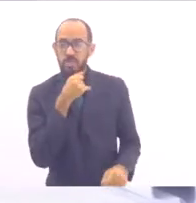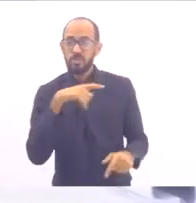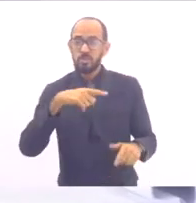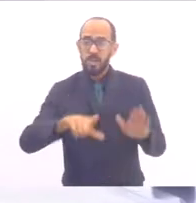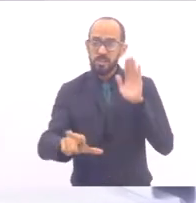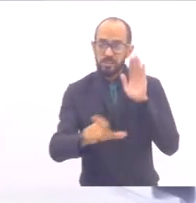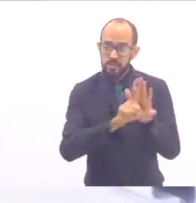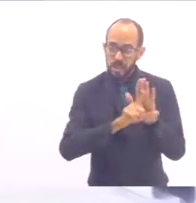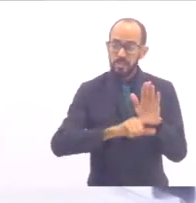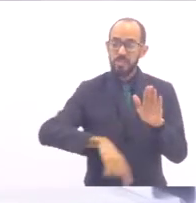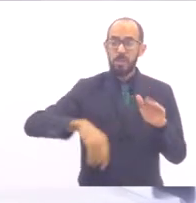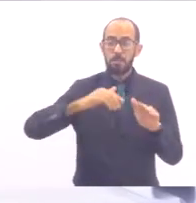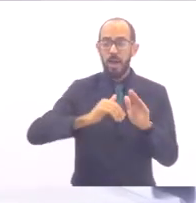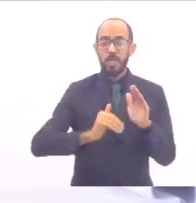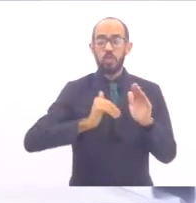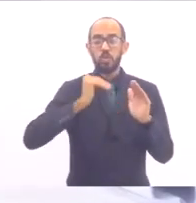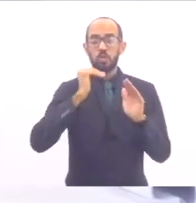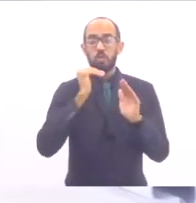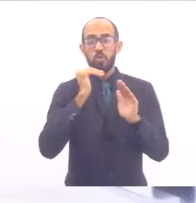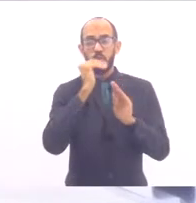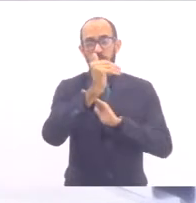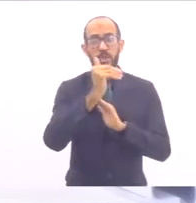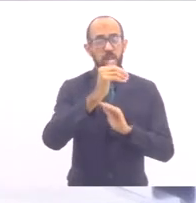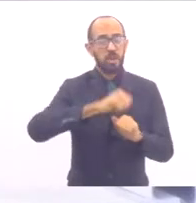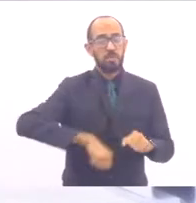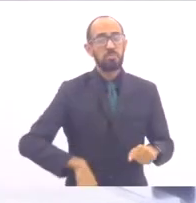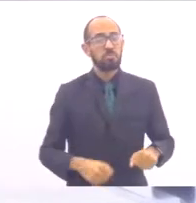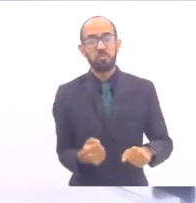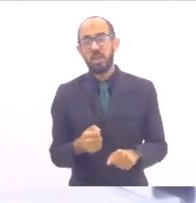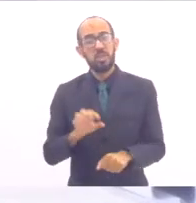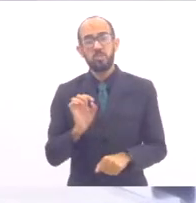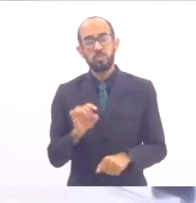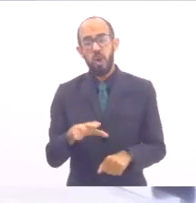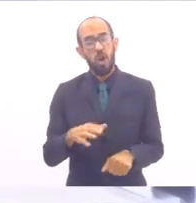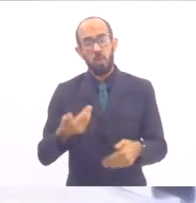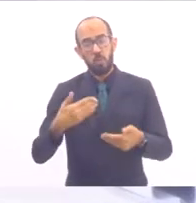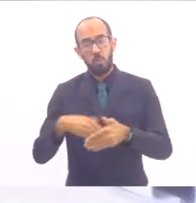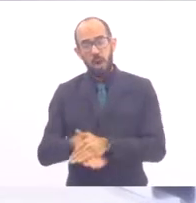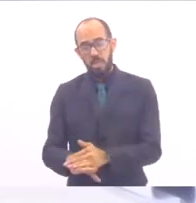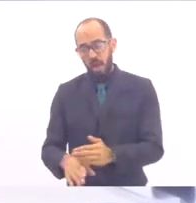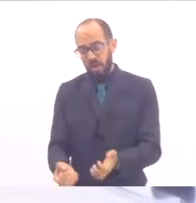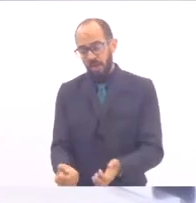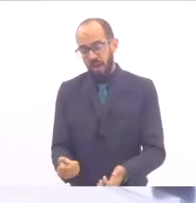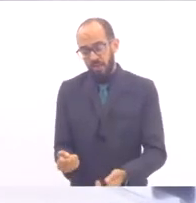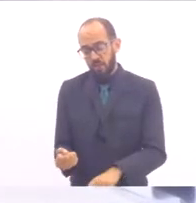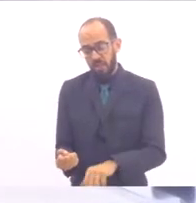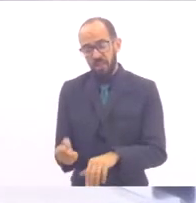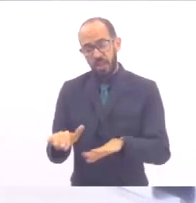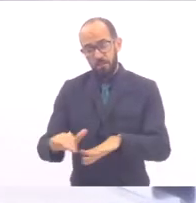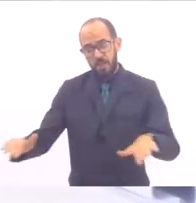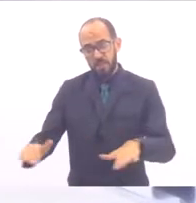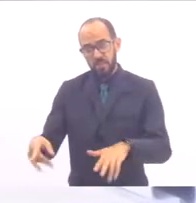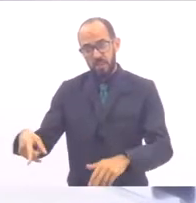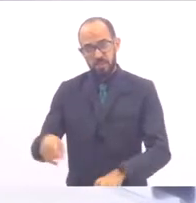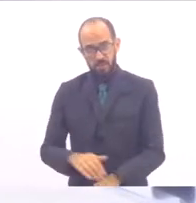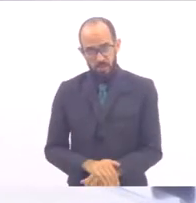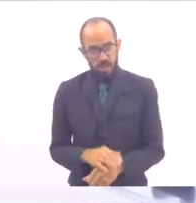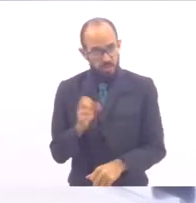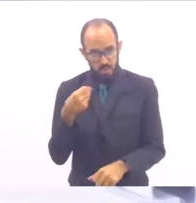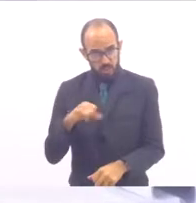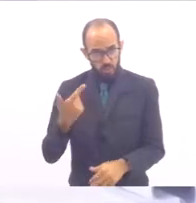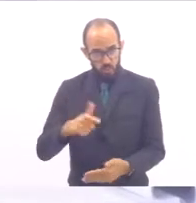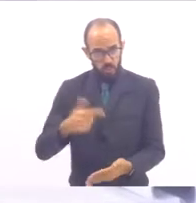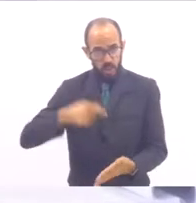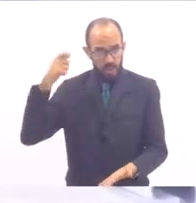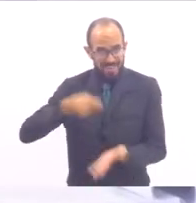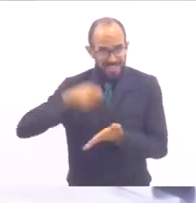vocação inexorável para alimentar cupim na gaveta dos burocratas e dos poderosos de plantão. Se a gente não fica em cima e não